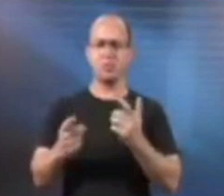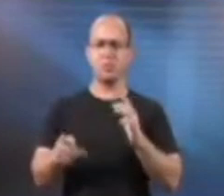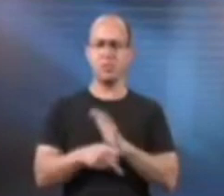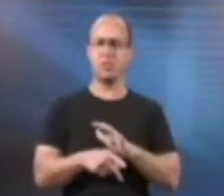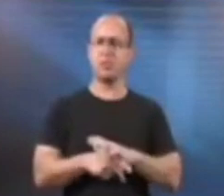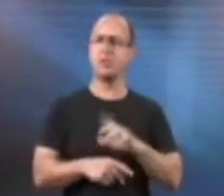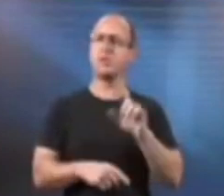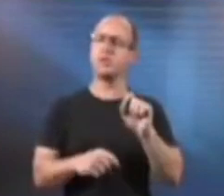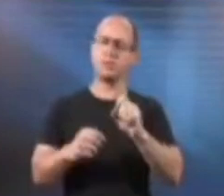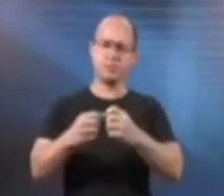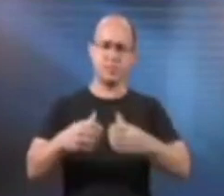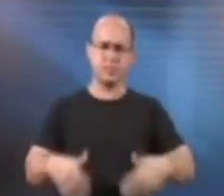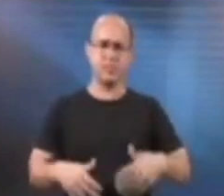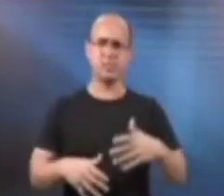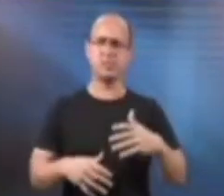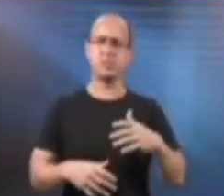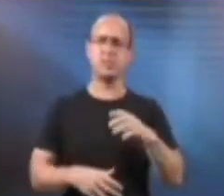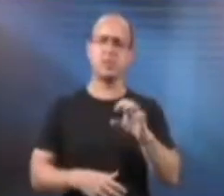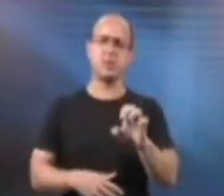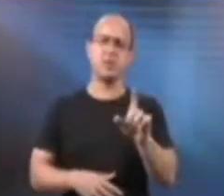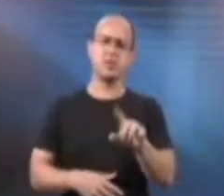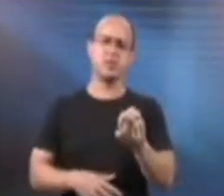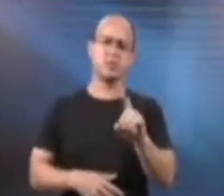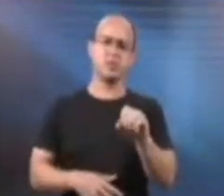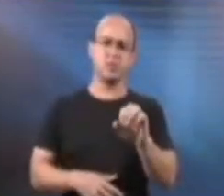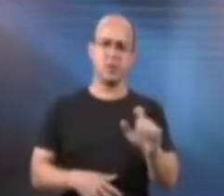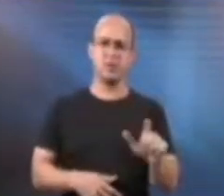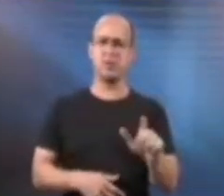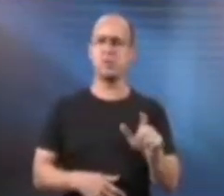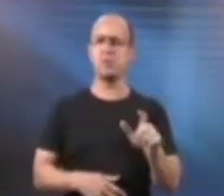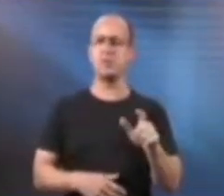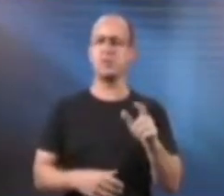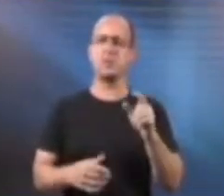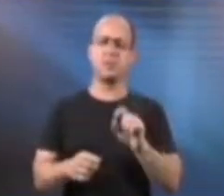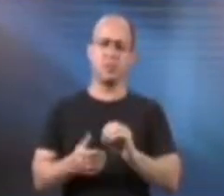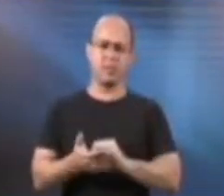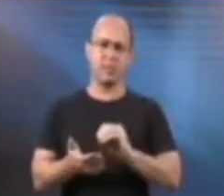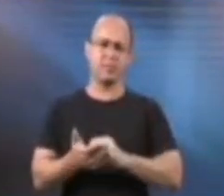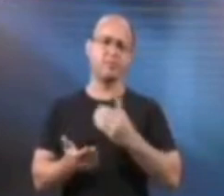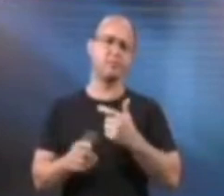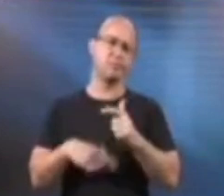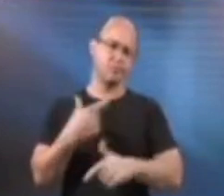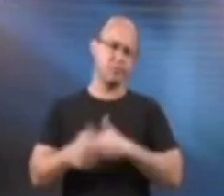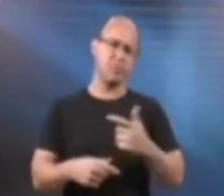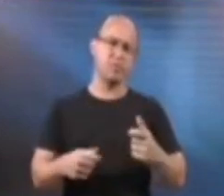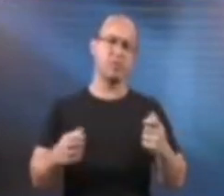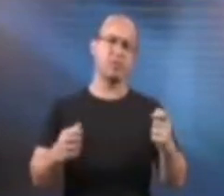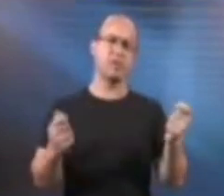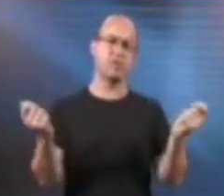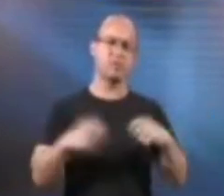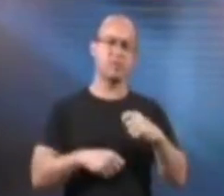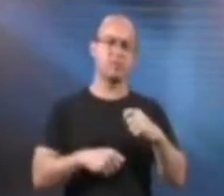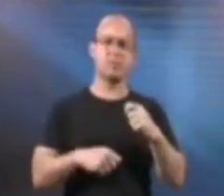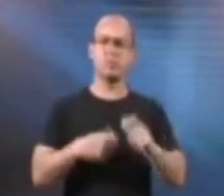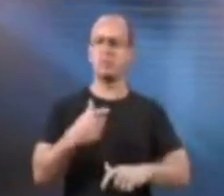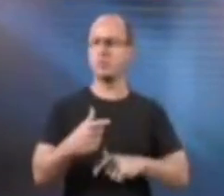vai provocar êxodo rural e causar desemprego e reduzir a capacidade produtiva. Em